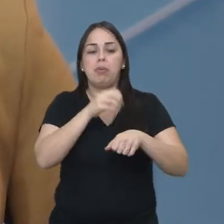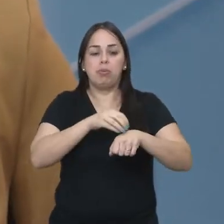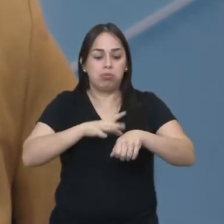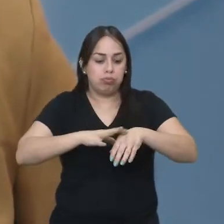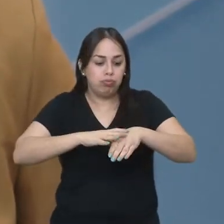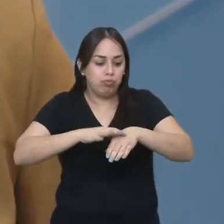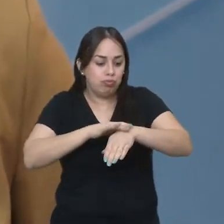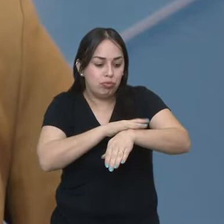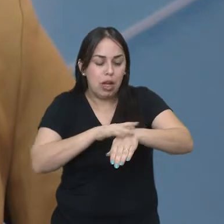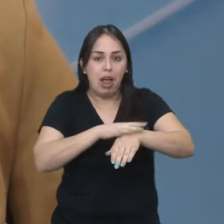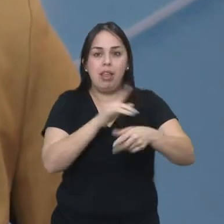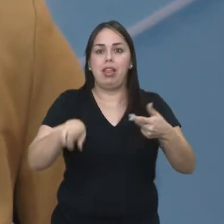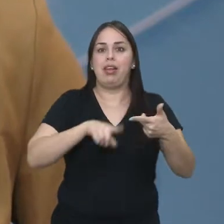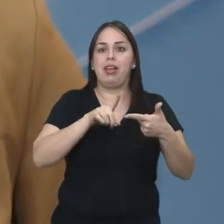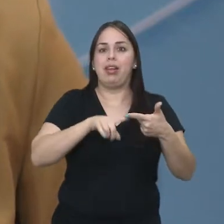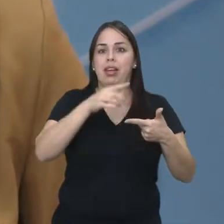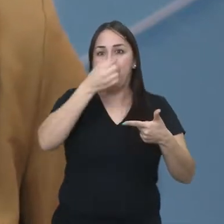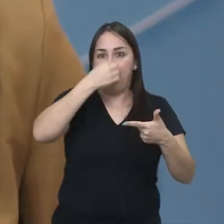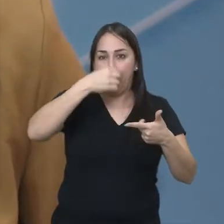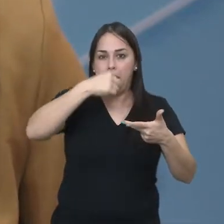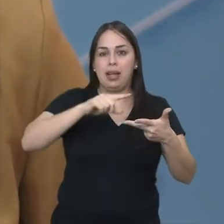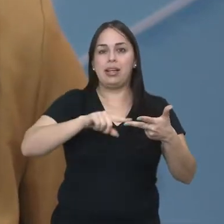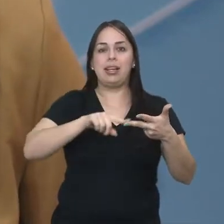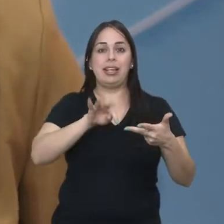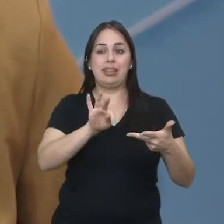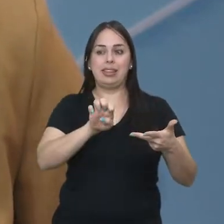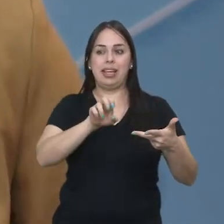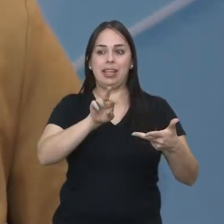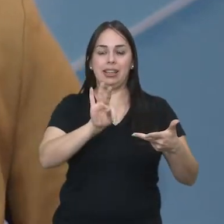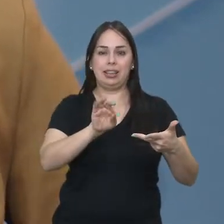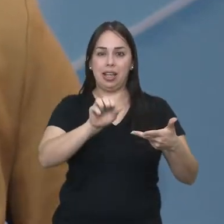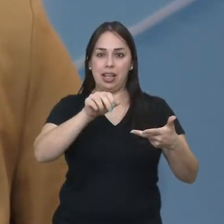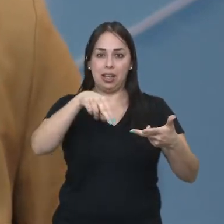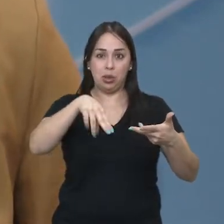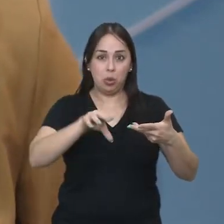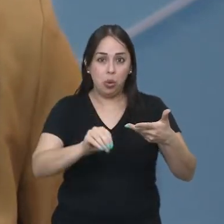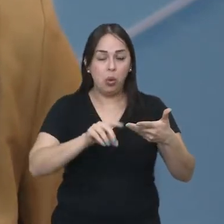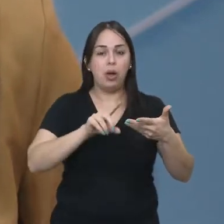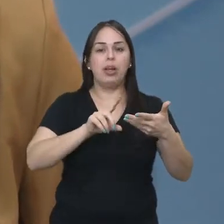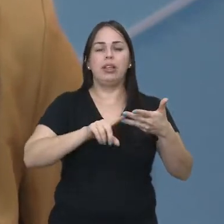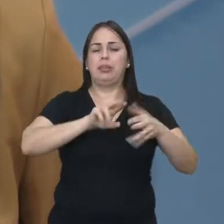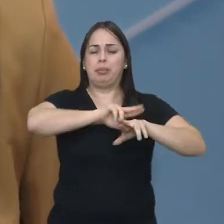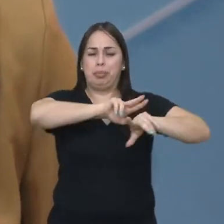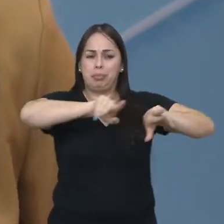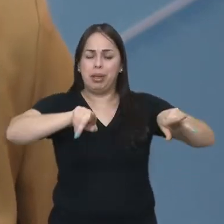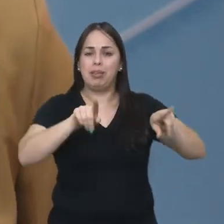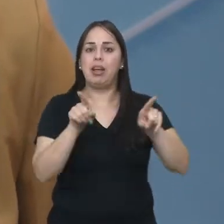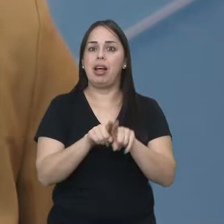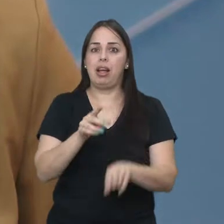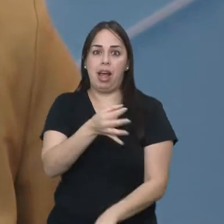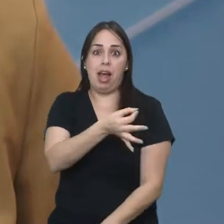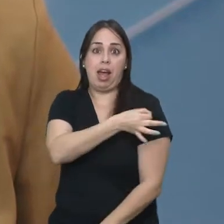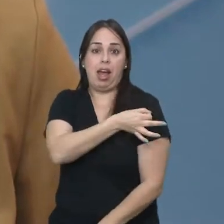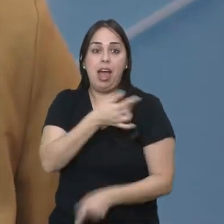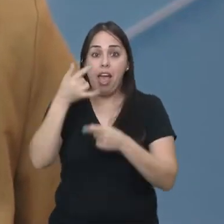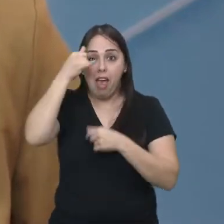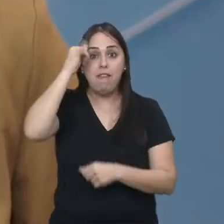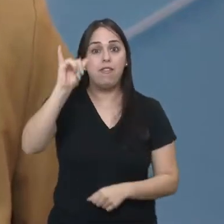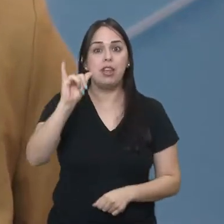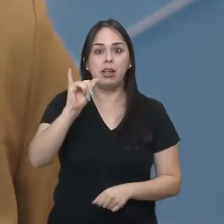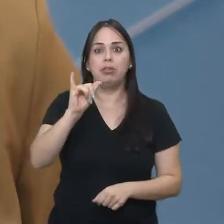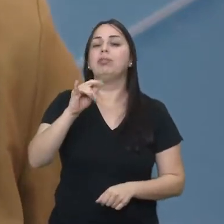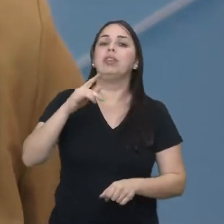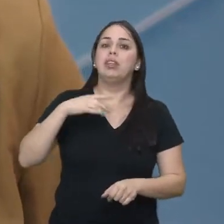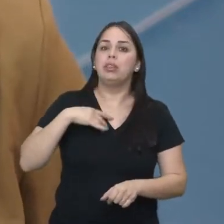sarampo, tétano e gripe. Considerada um dos maiores avanços da ciência, as vacinas são responsáveis por evitar a